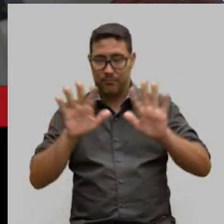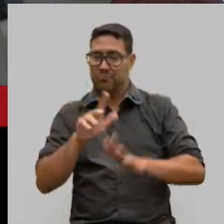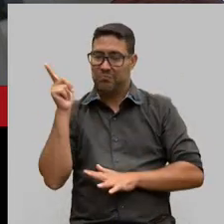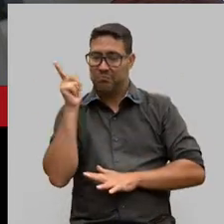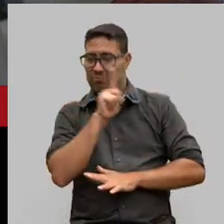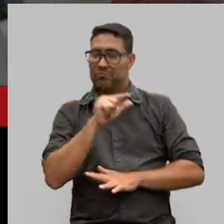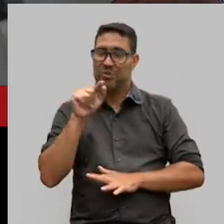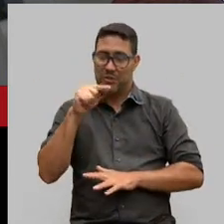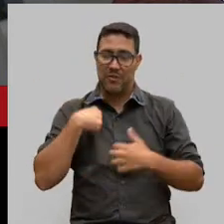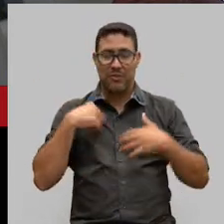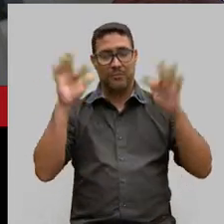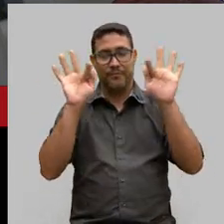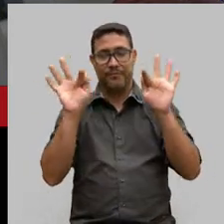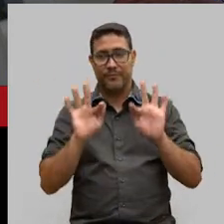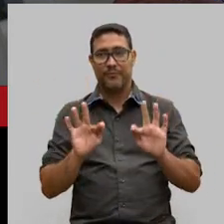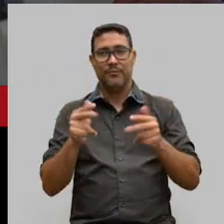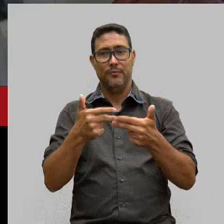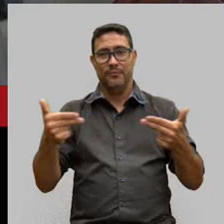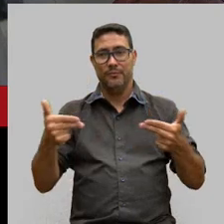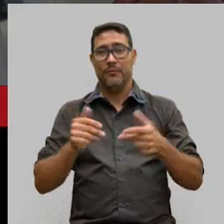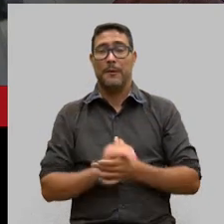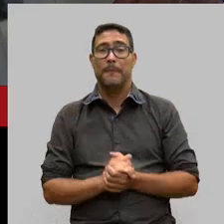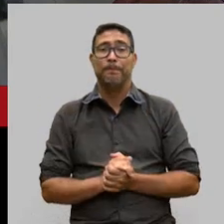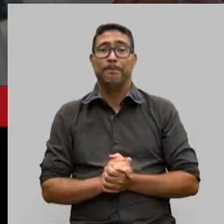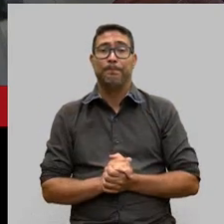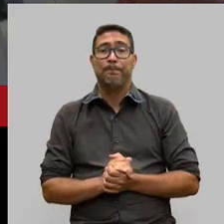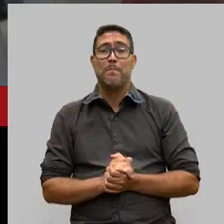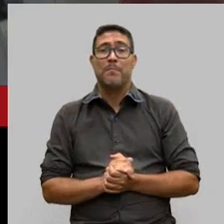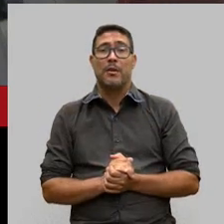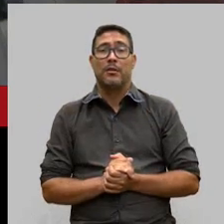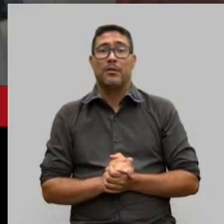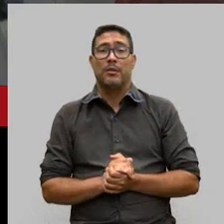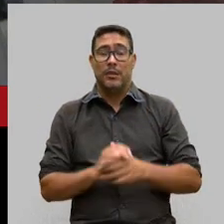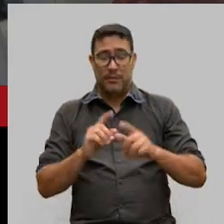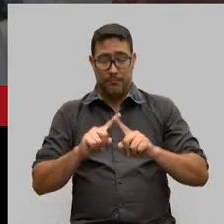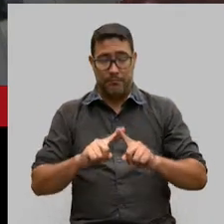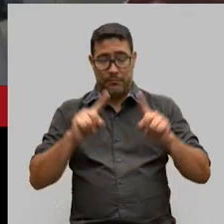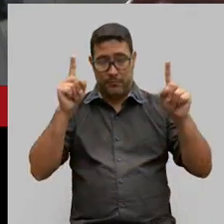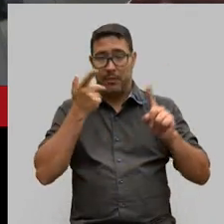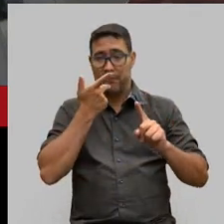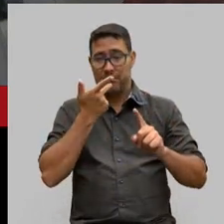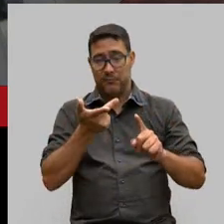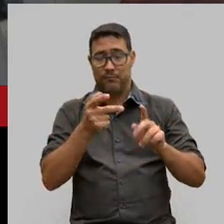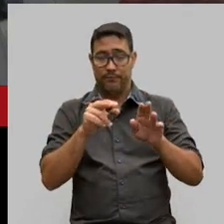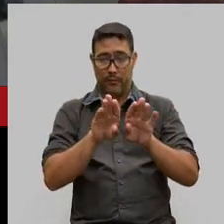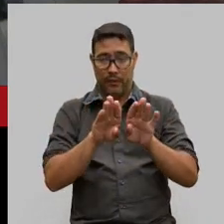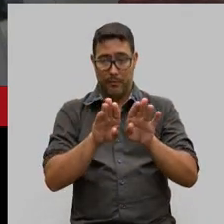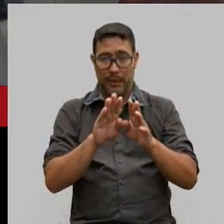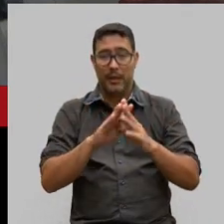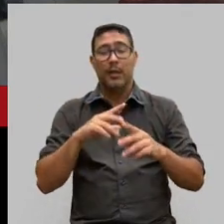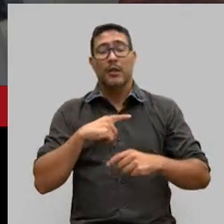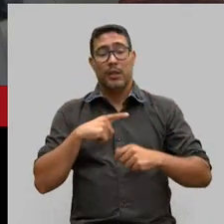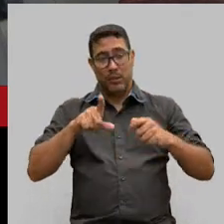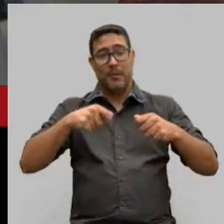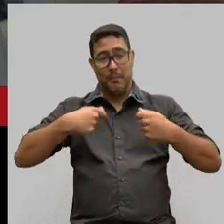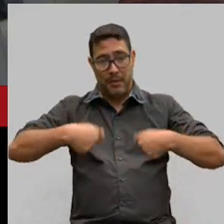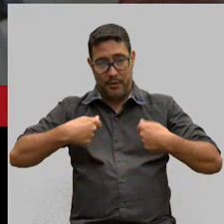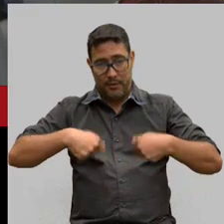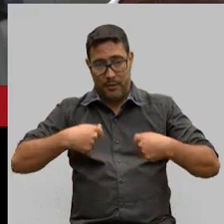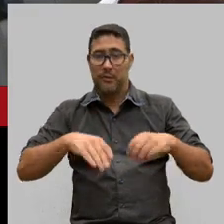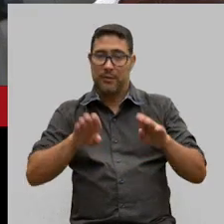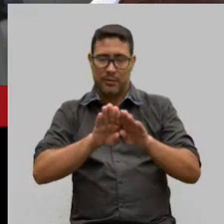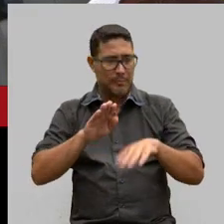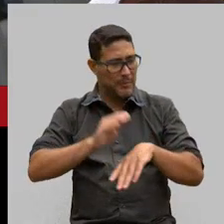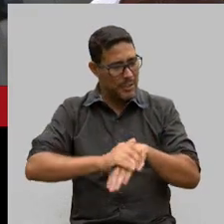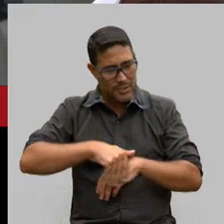muito satisfeita com tudo isso mas eu gostaria aqui de ressaltar que precisamos de mais equipamentos